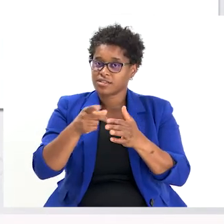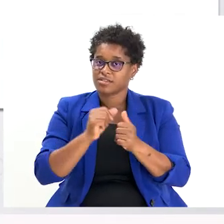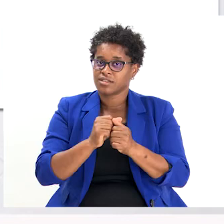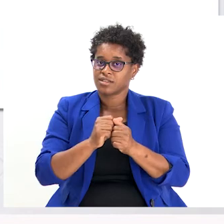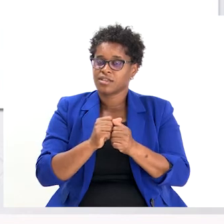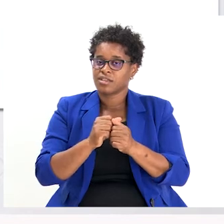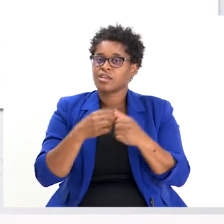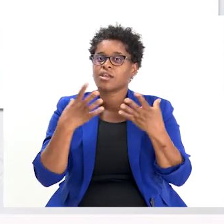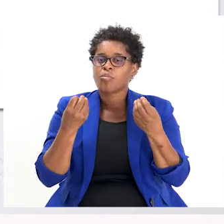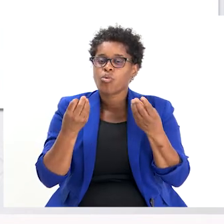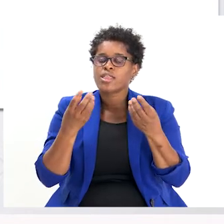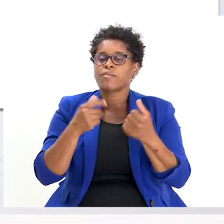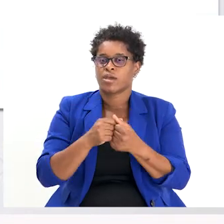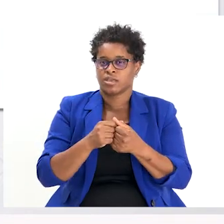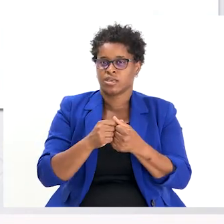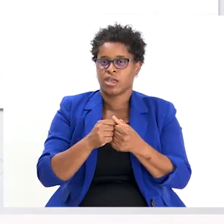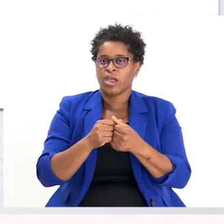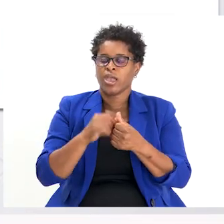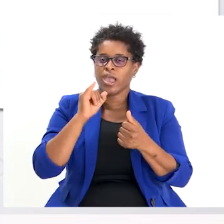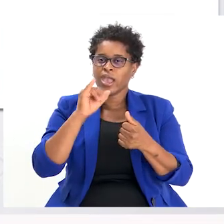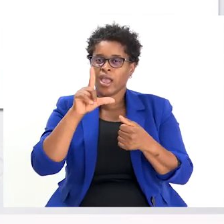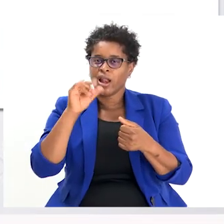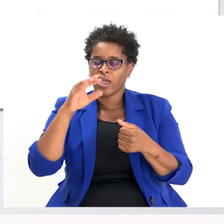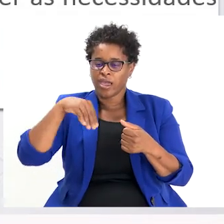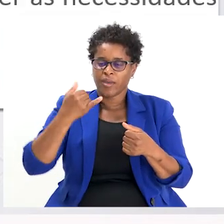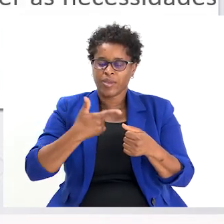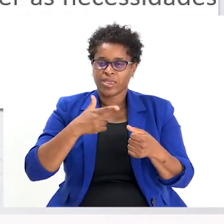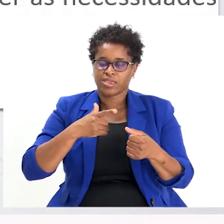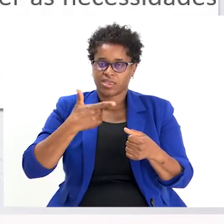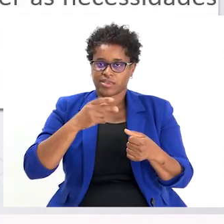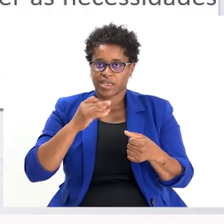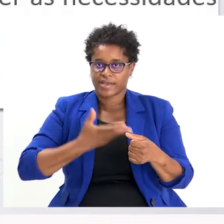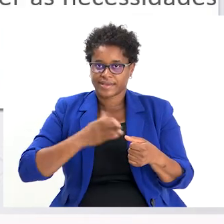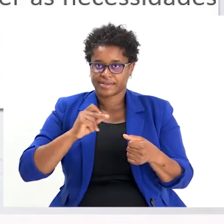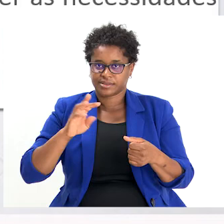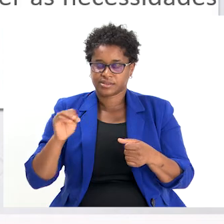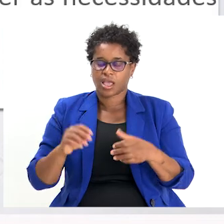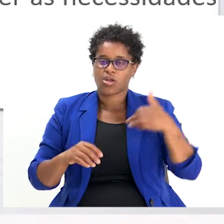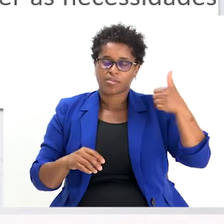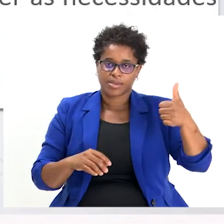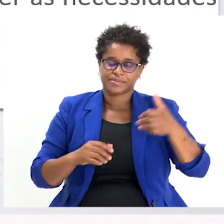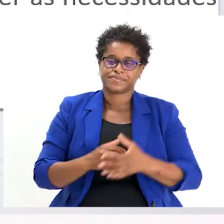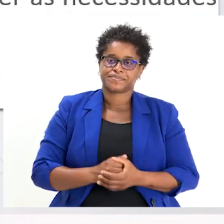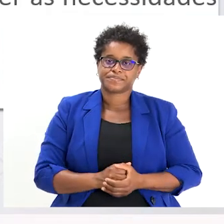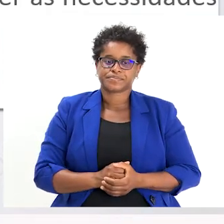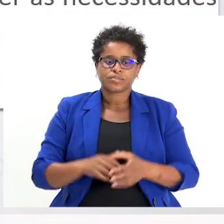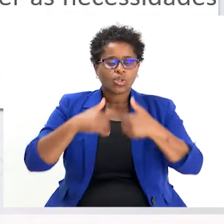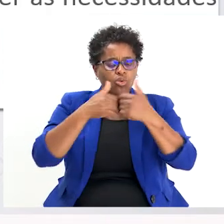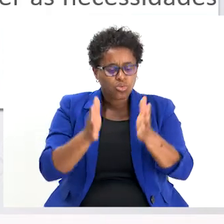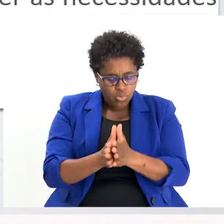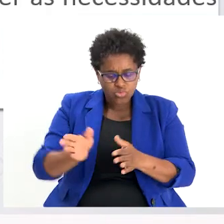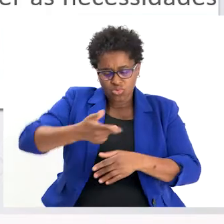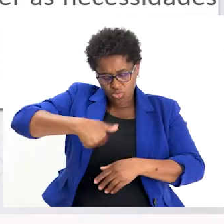são múltiplas e ilimitadas. Alternativa B. Todos